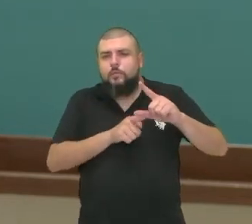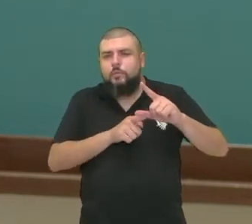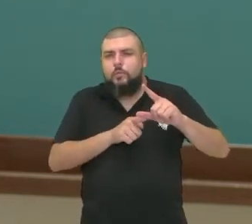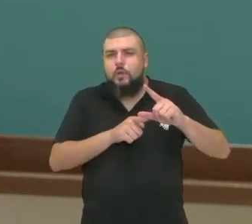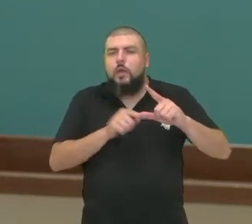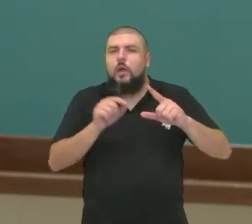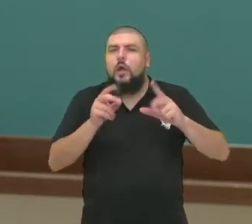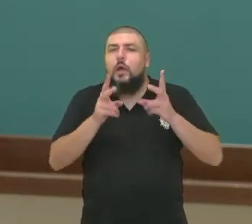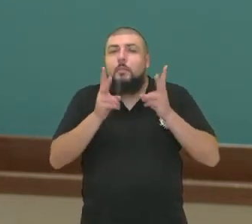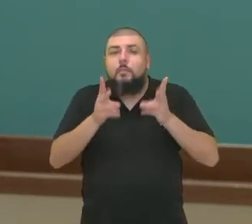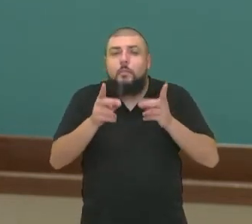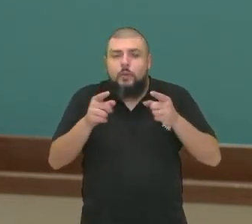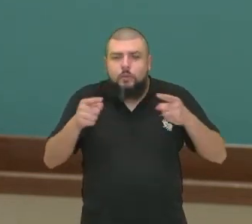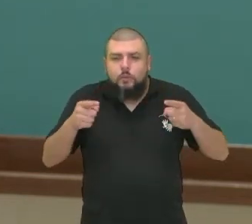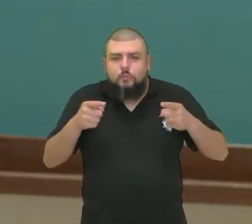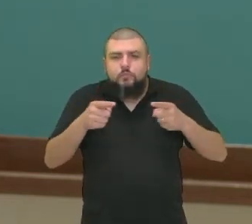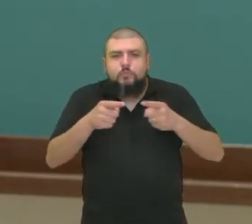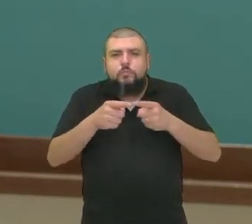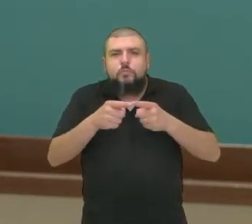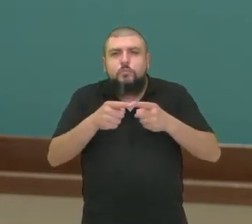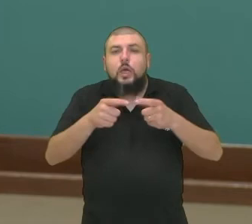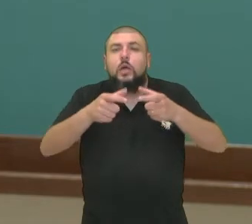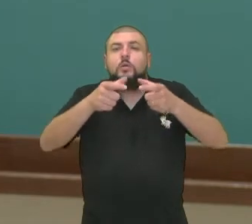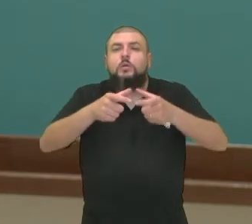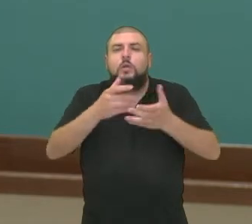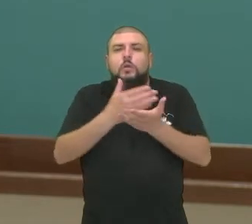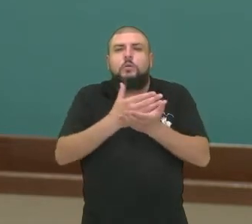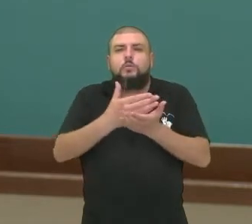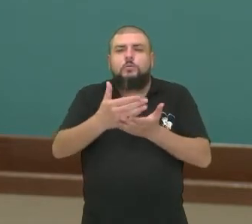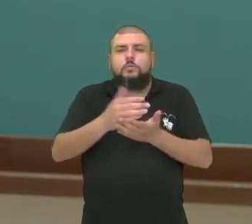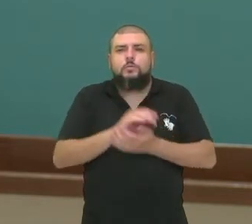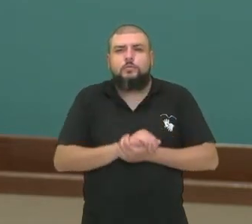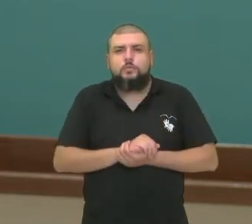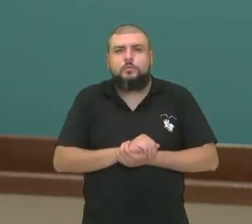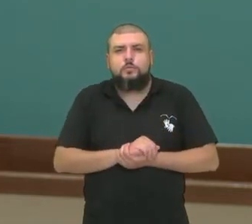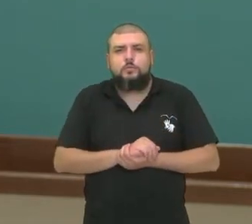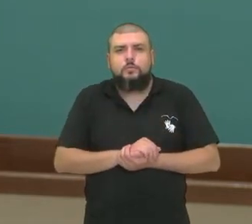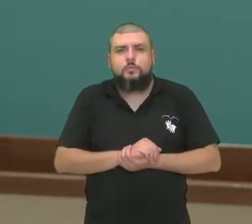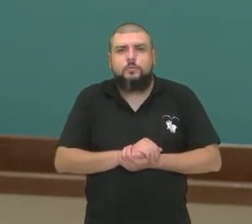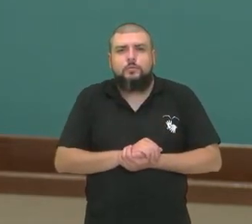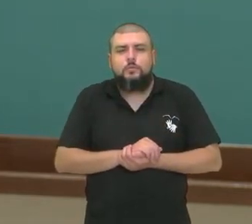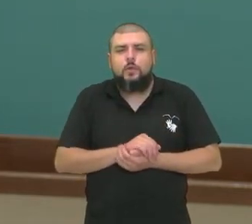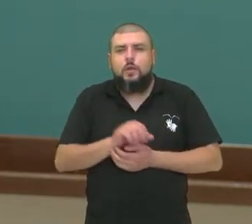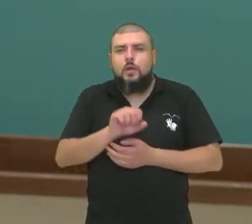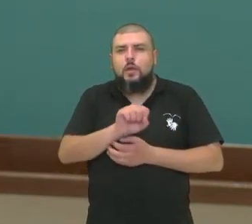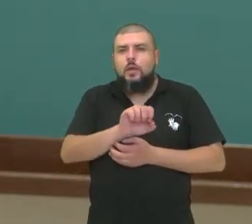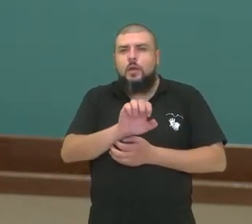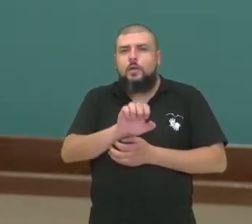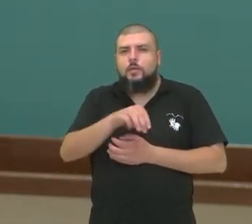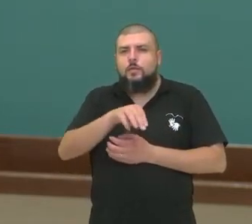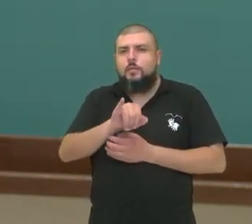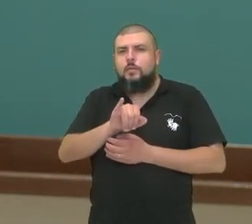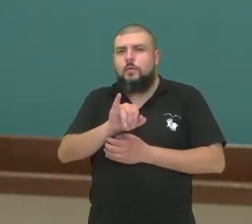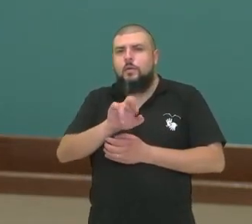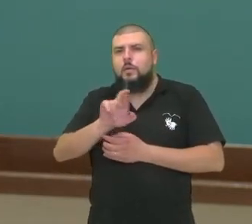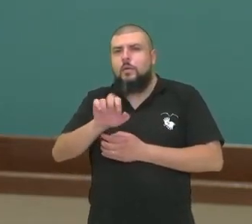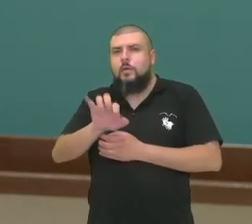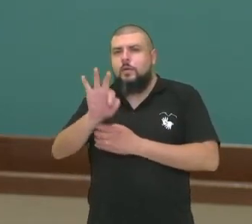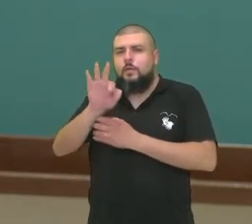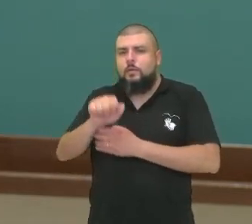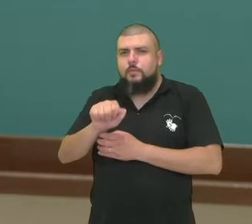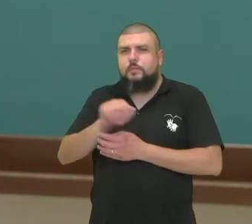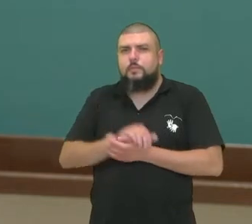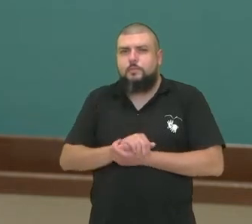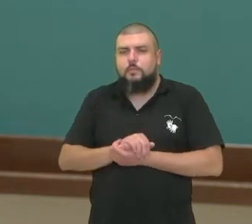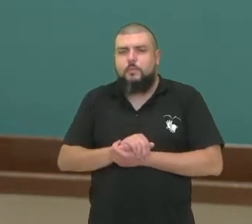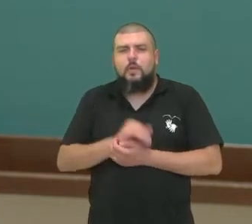sair, né? Começa a criar, tá bom? E aí, a semirreta, o que é uma semirreta, né? Quando nós marcamos um ponto